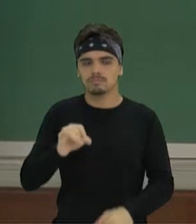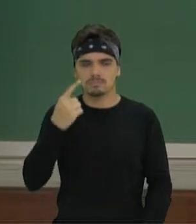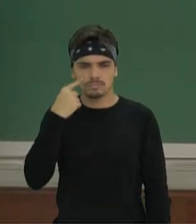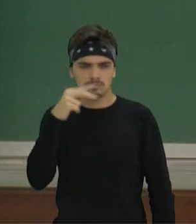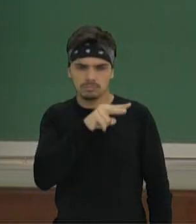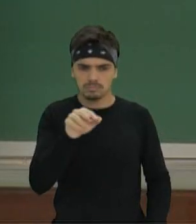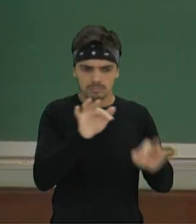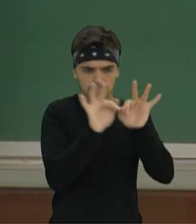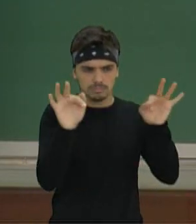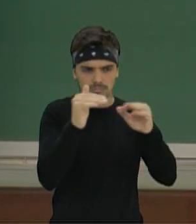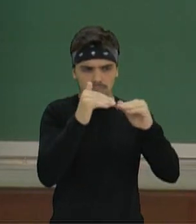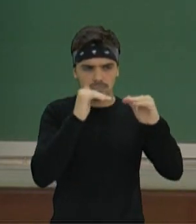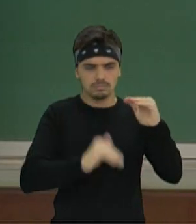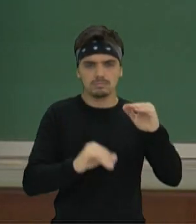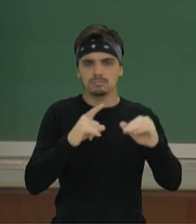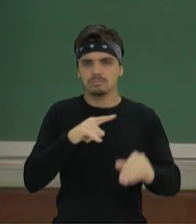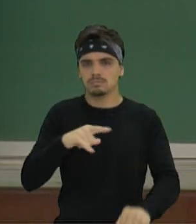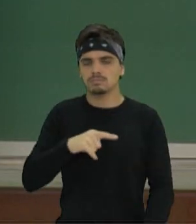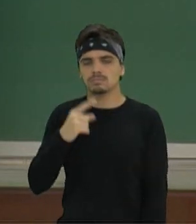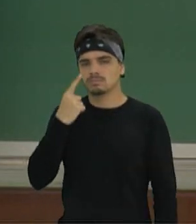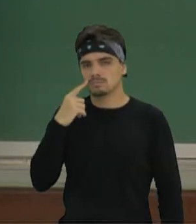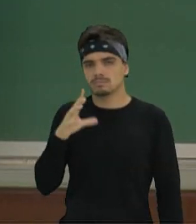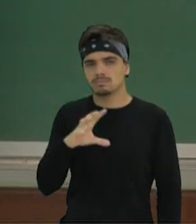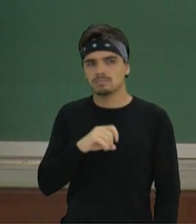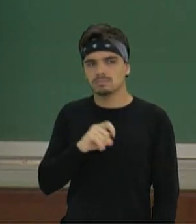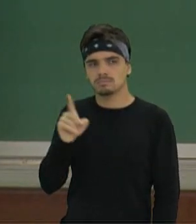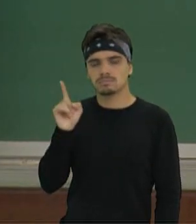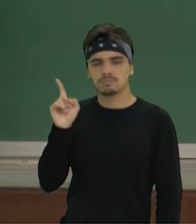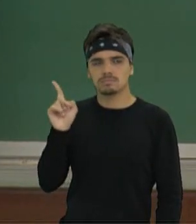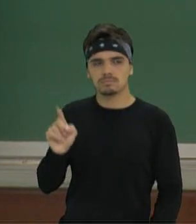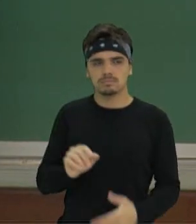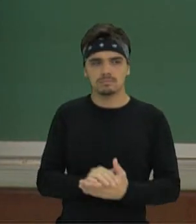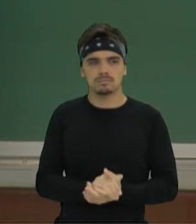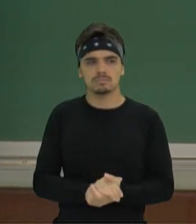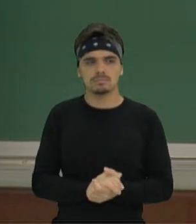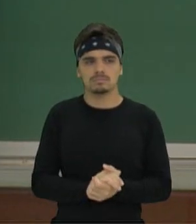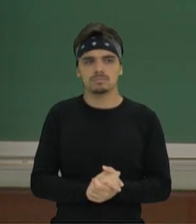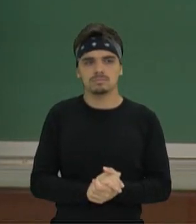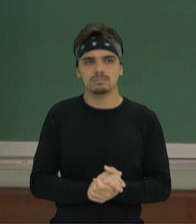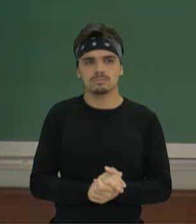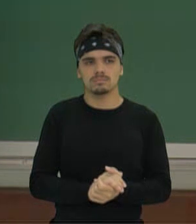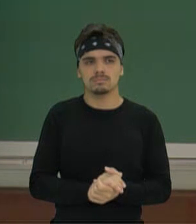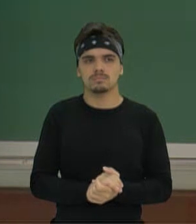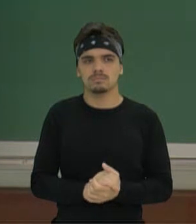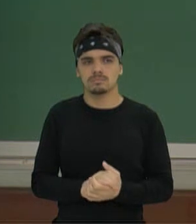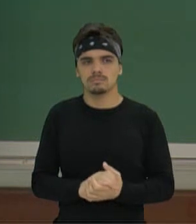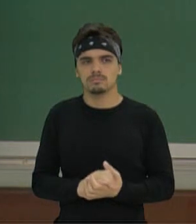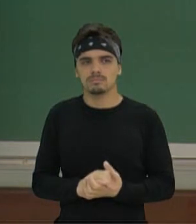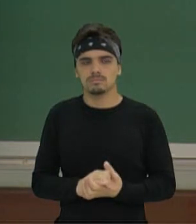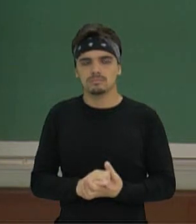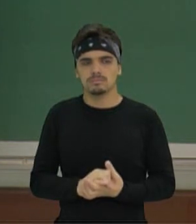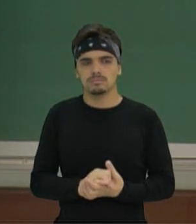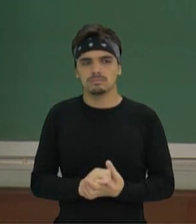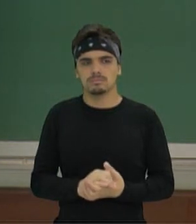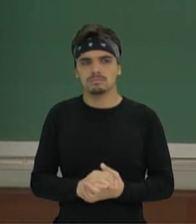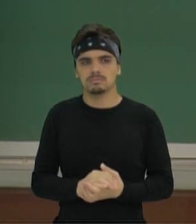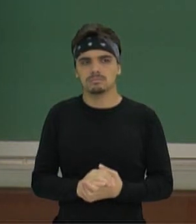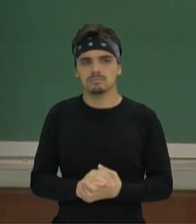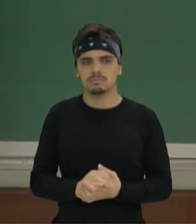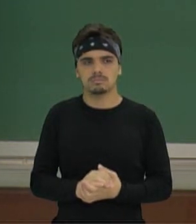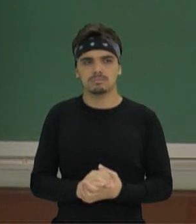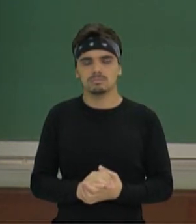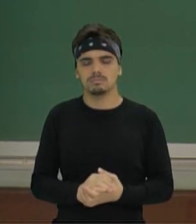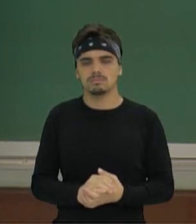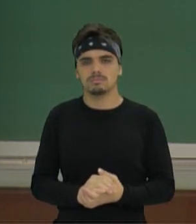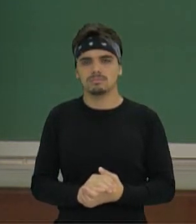frase de baixo, love is a game that some people like to play. O amor é um jogo que algumas pessoas gostam de jogar. A palavra que vem...